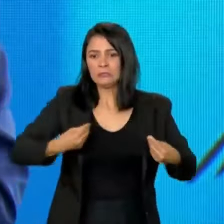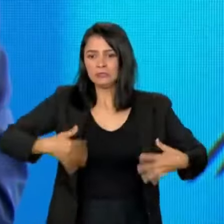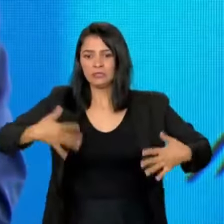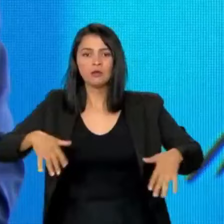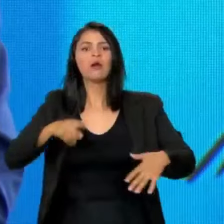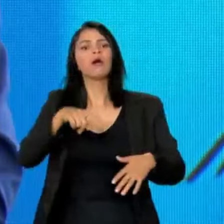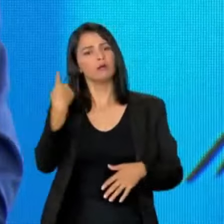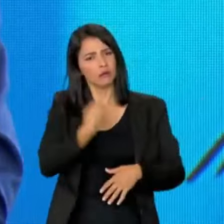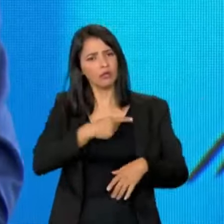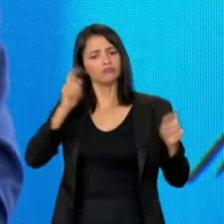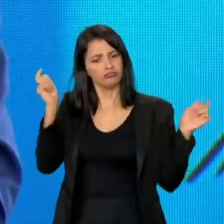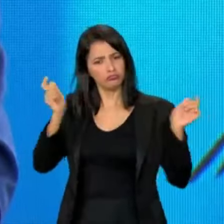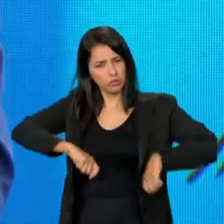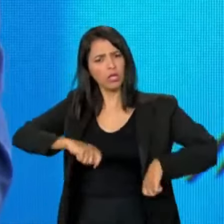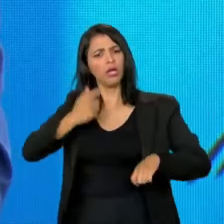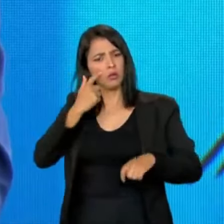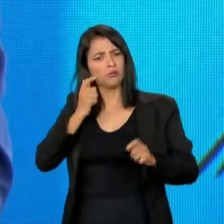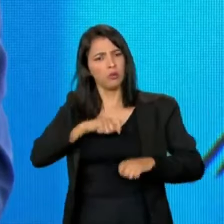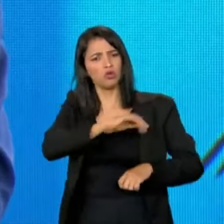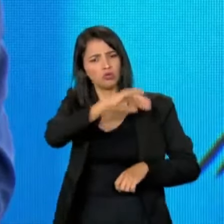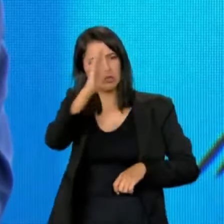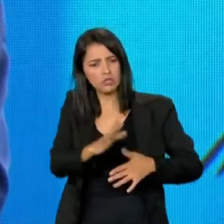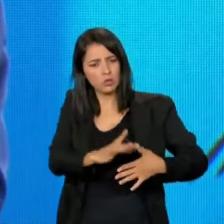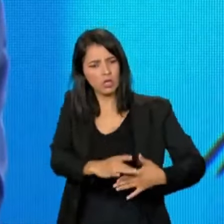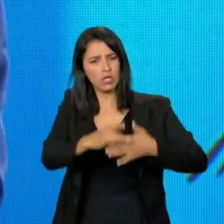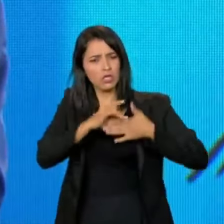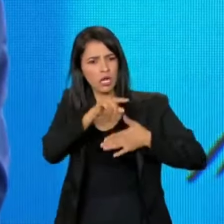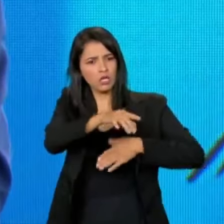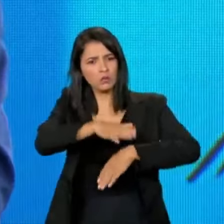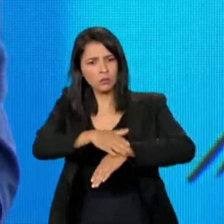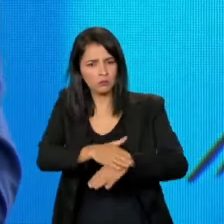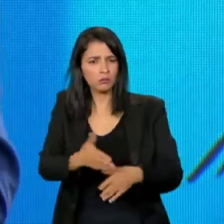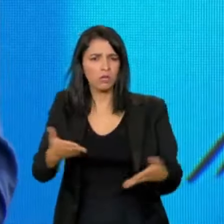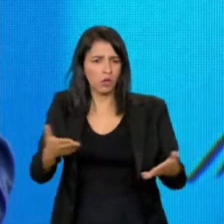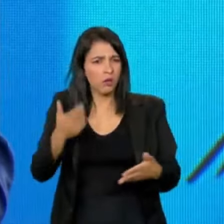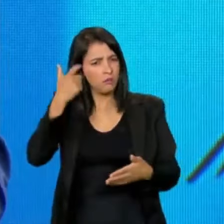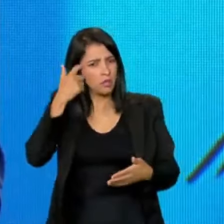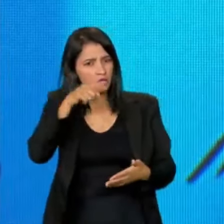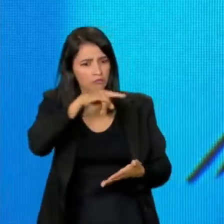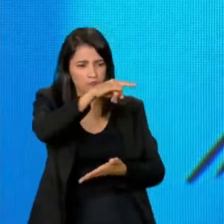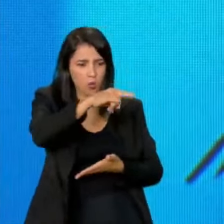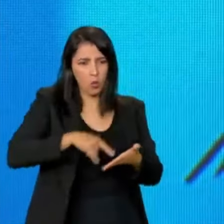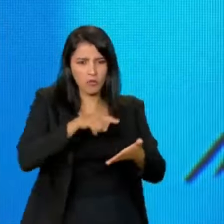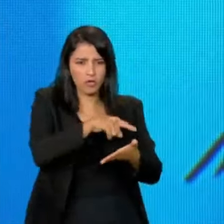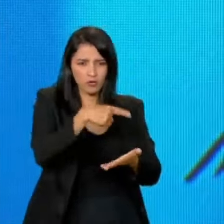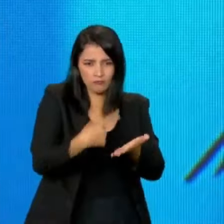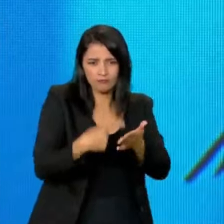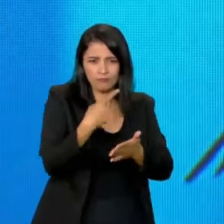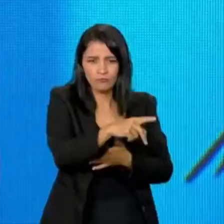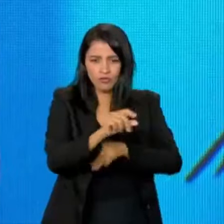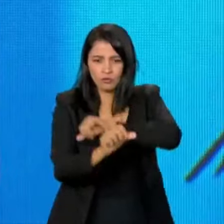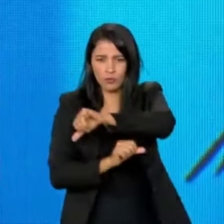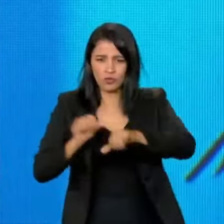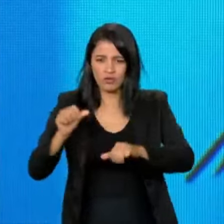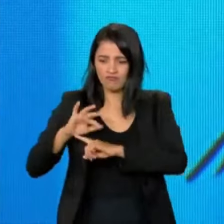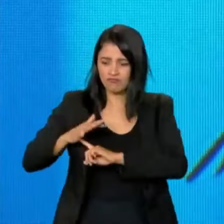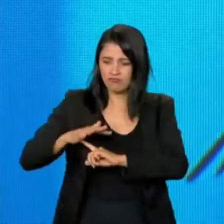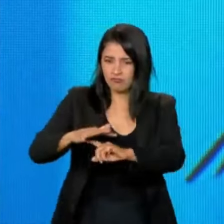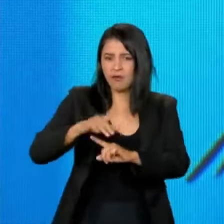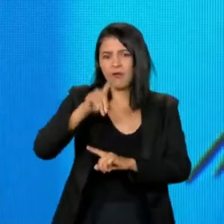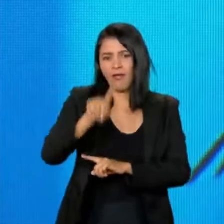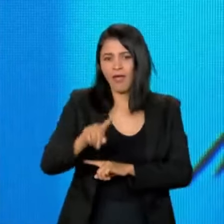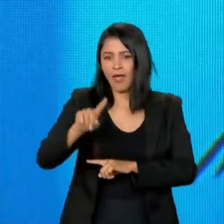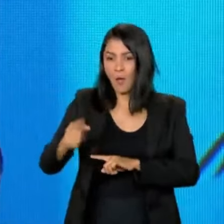as condições de liderar esse processo, e penso que esse pacto de transformação ecológica é um